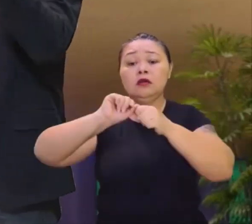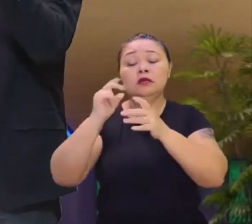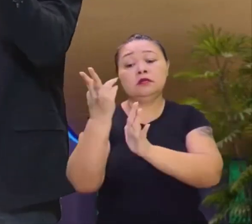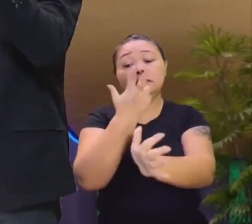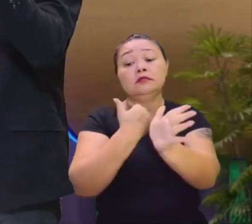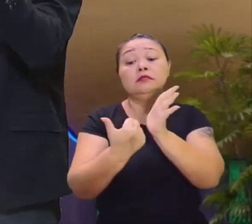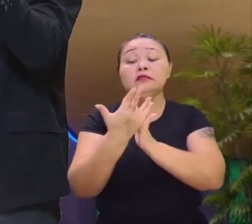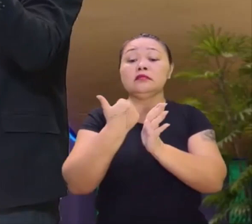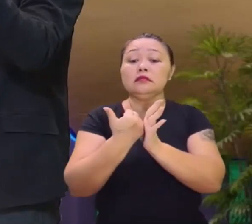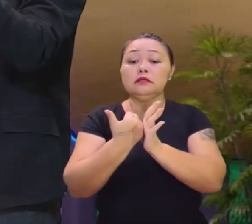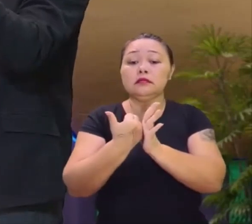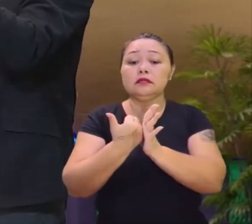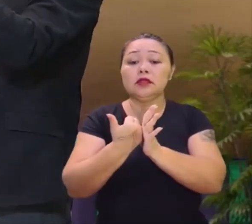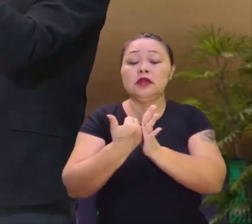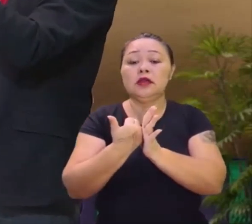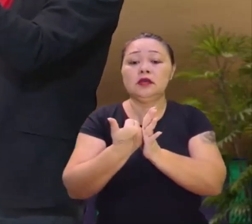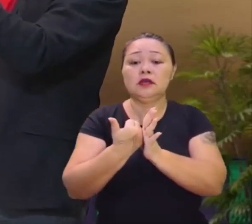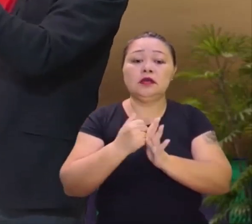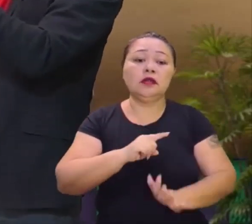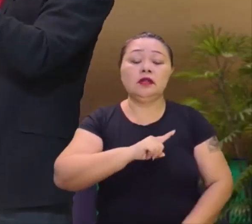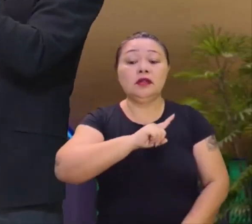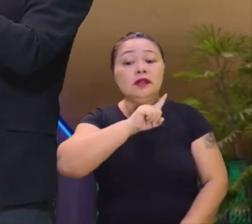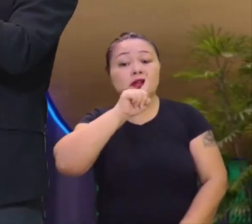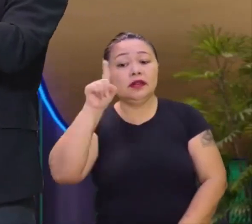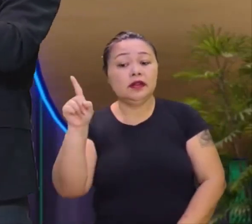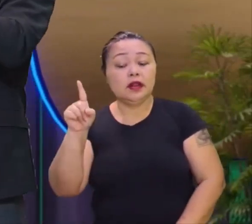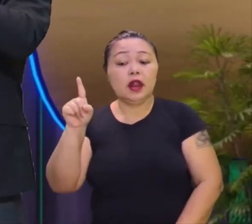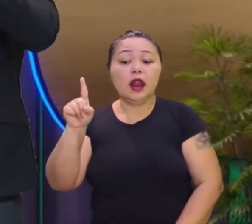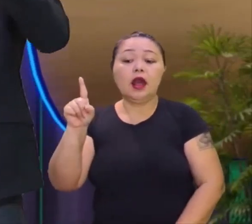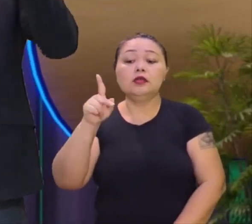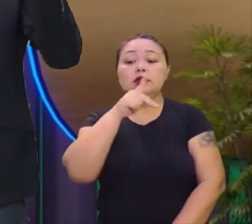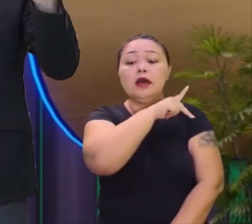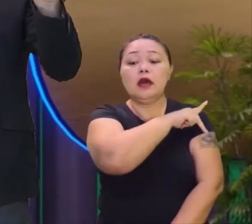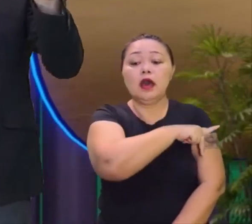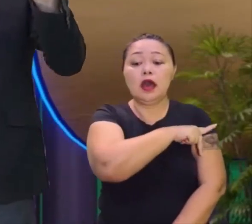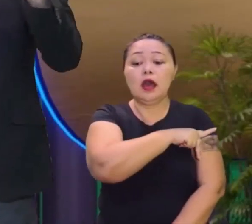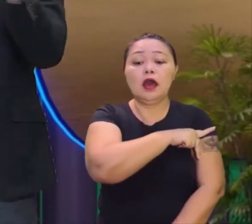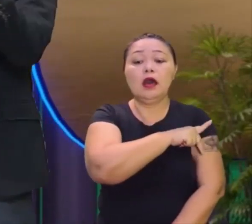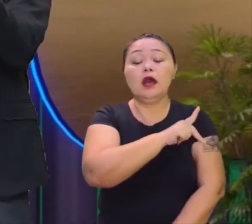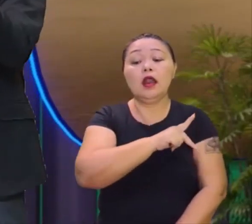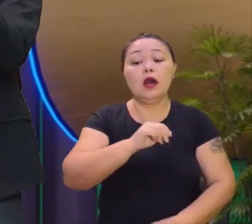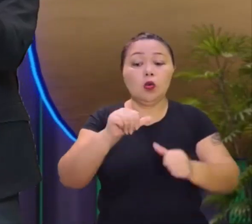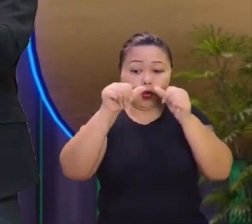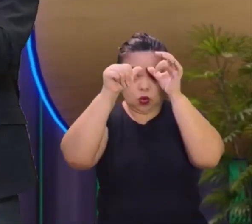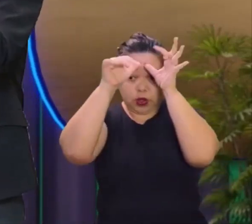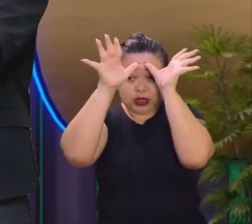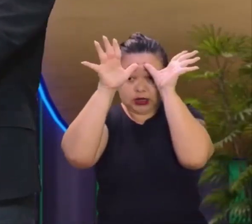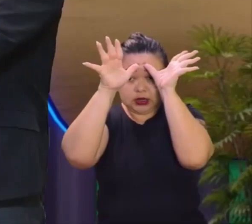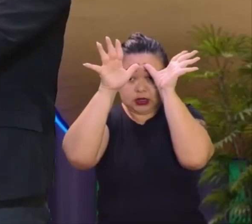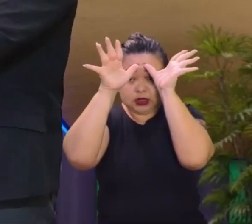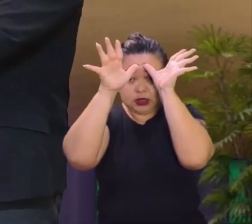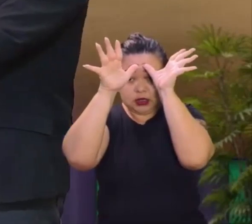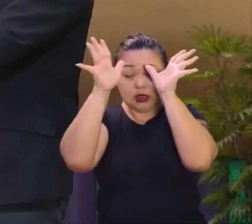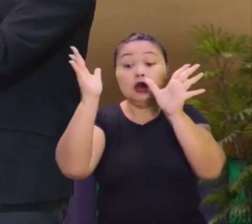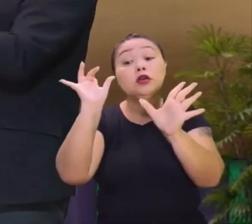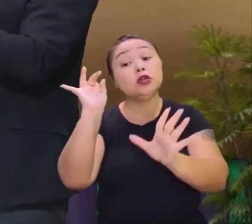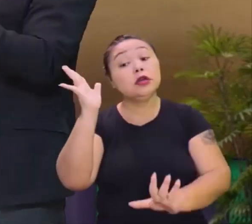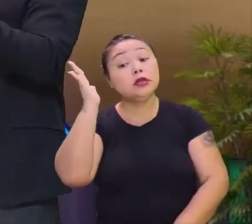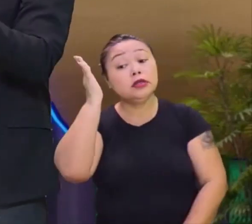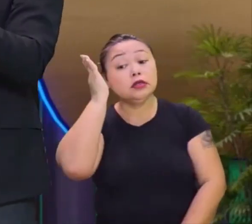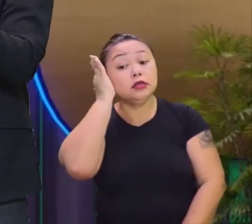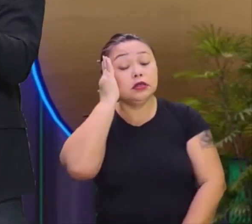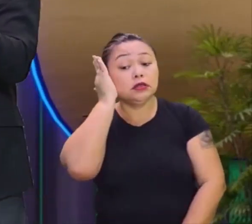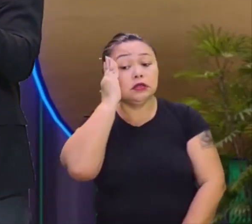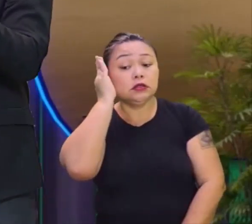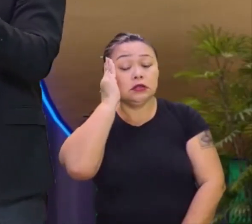desenhar ali no quadro lá onde está a Paraíba e lá onde está o Acre. Só que a gente sabe